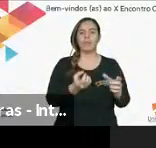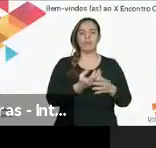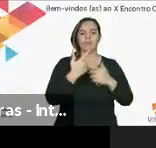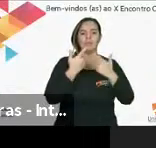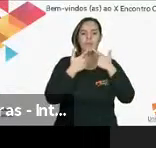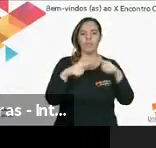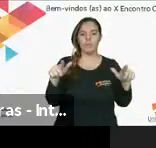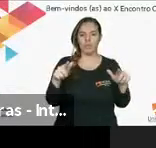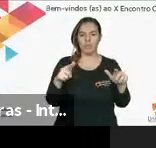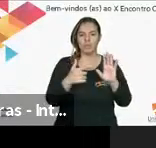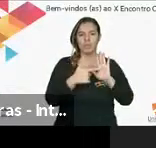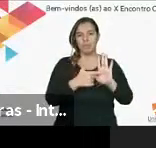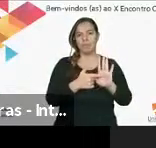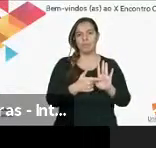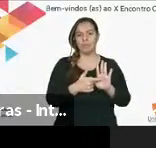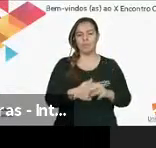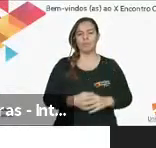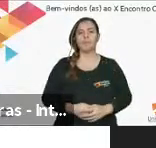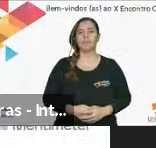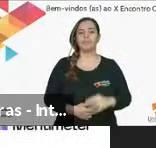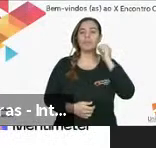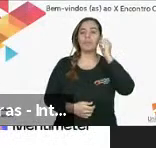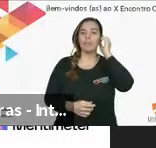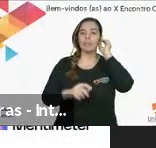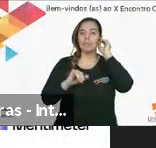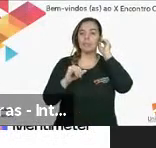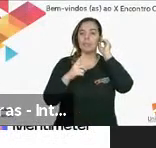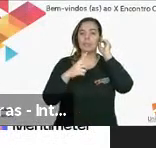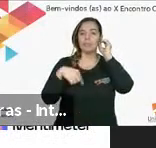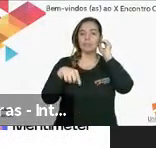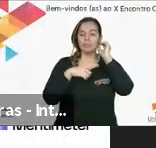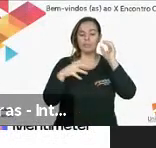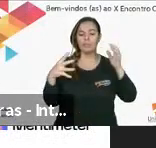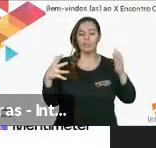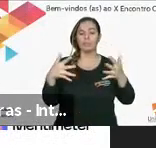linguísticas. É, se a gente fizer um entrecruzamento,